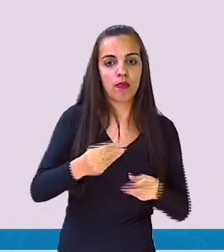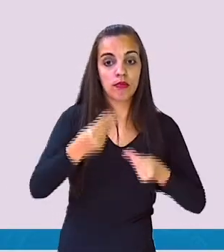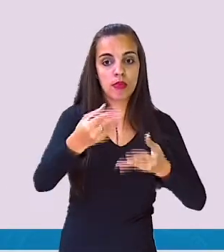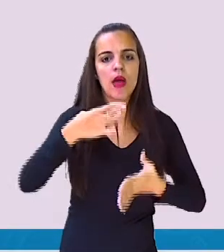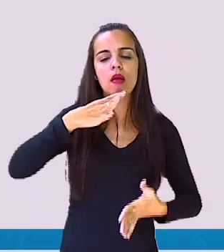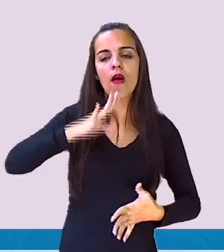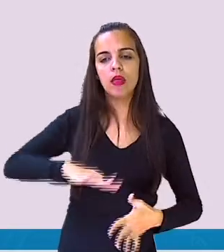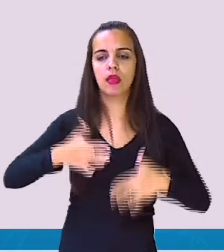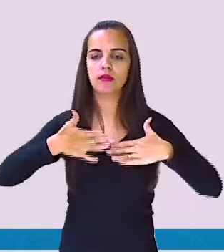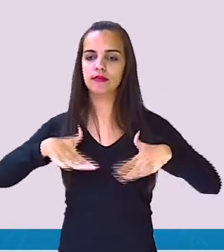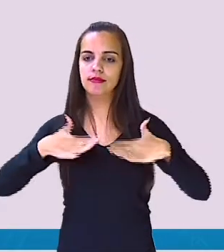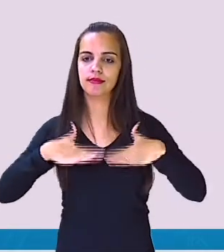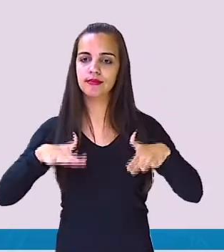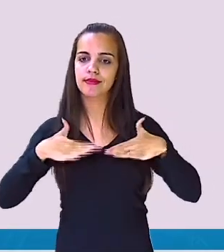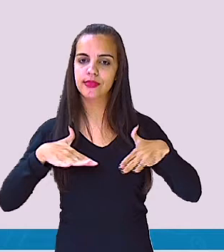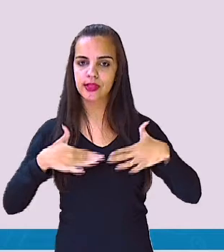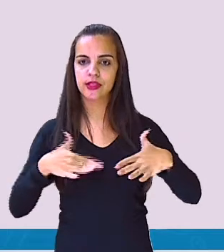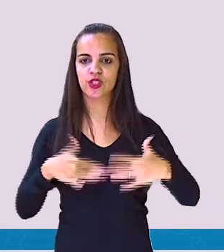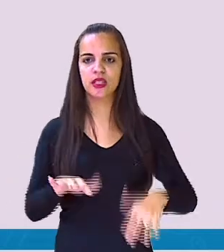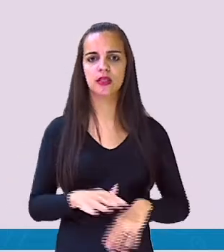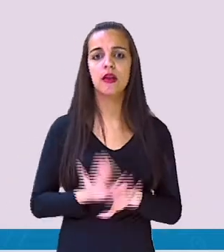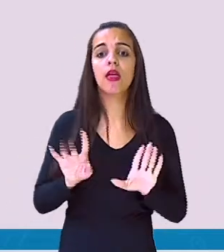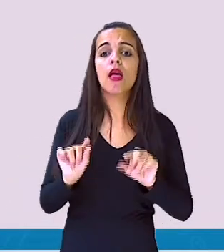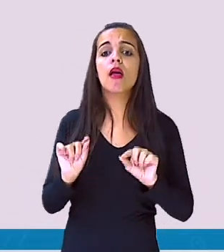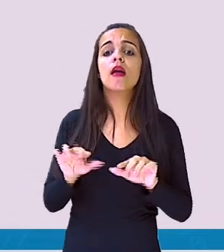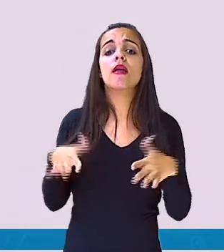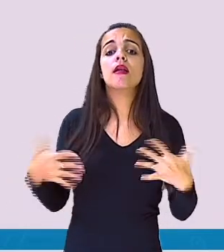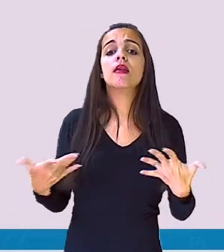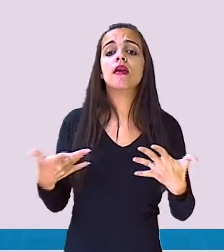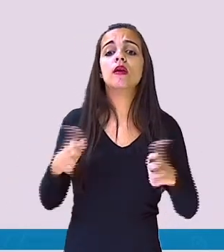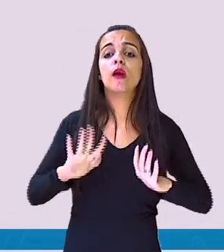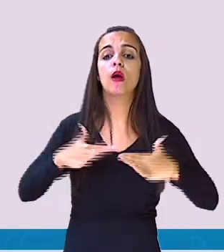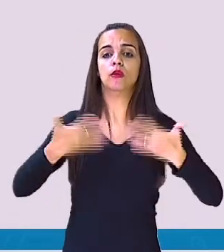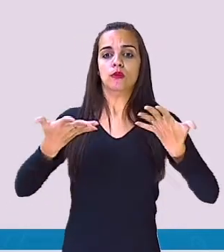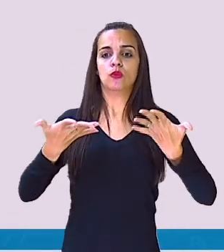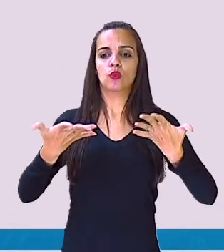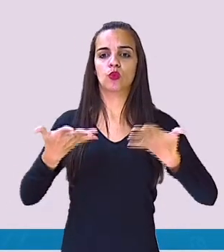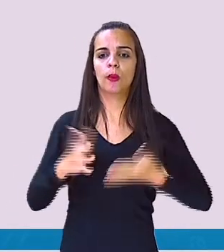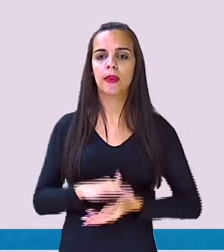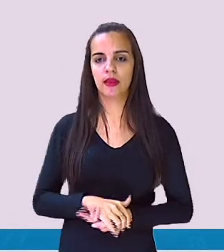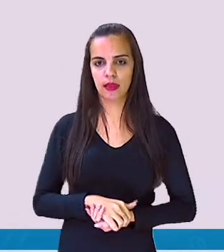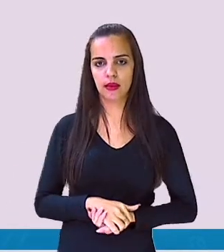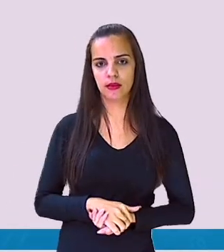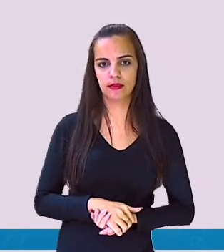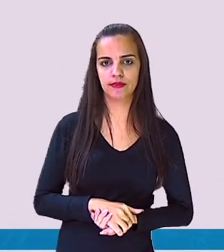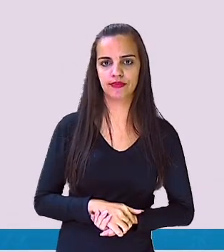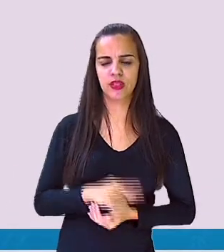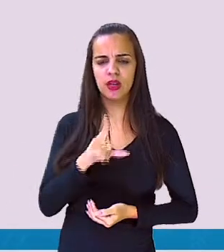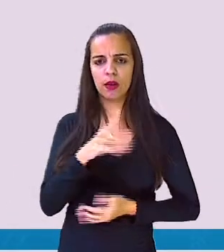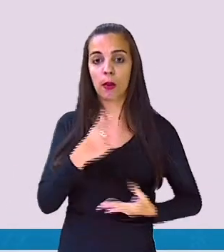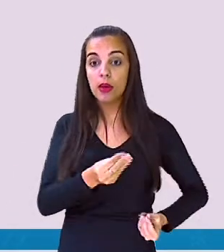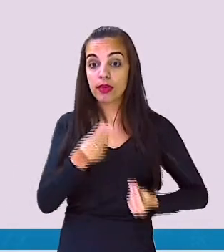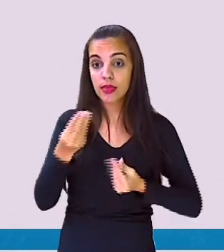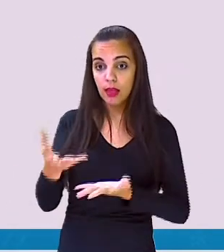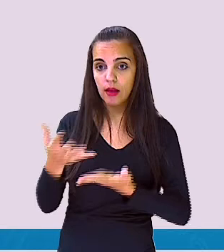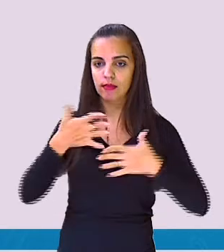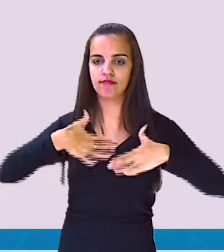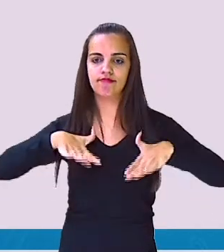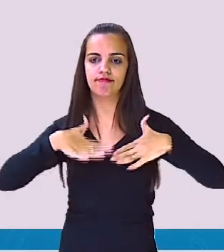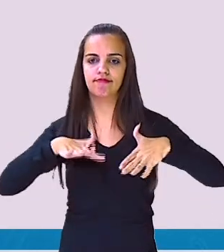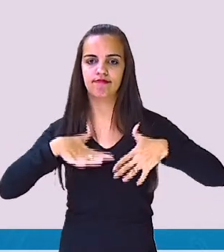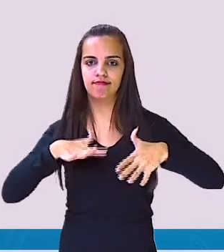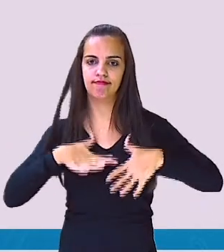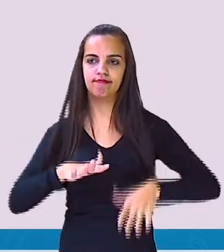aí? 2 verbos. Muito bem, já começaram direito. Nós temos, então,